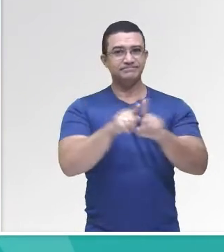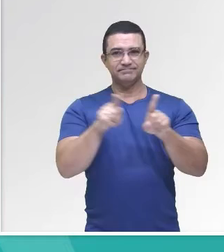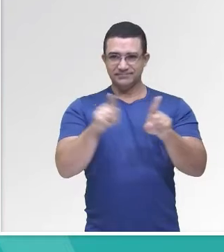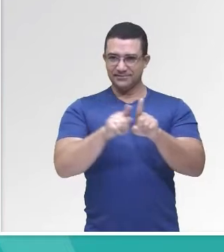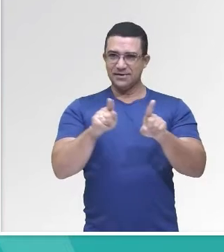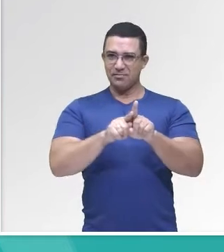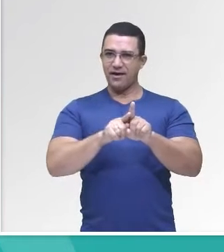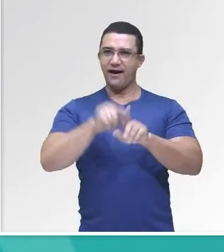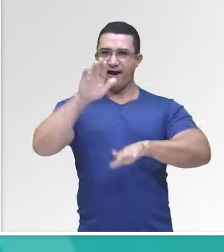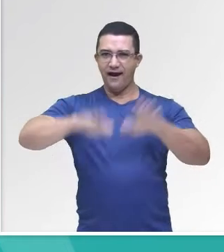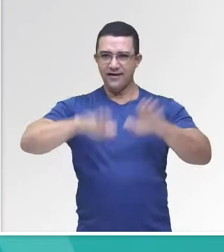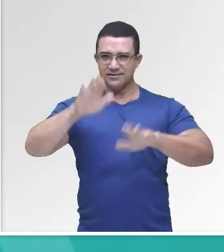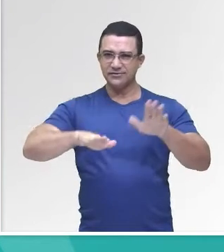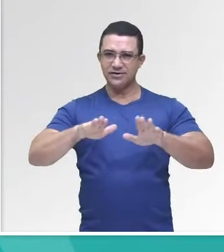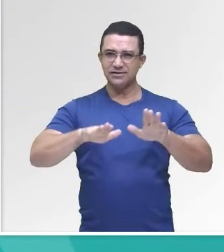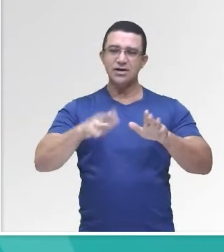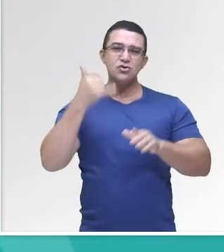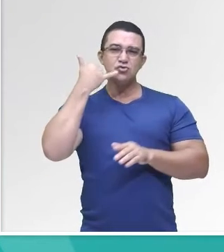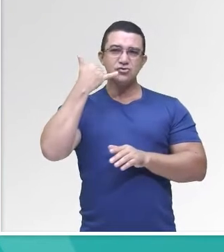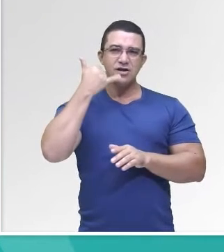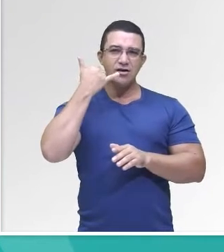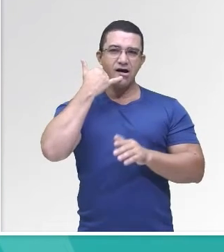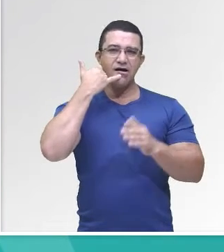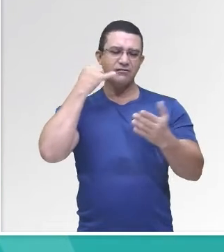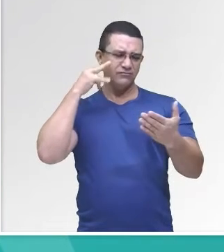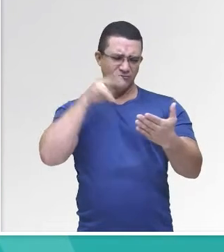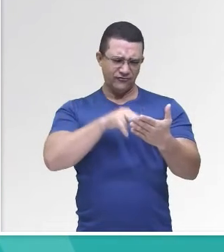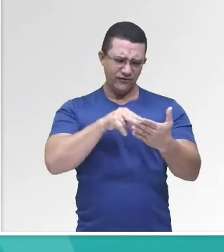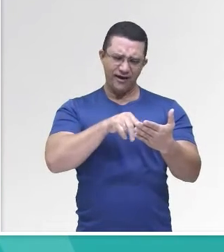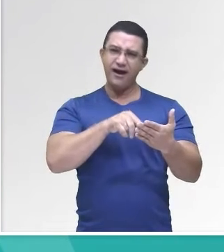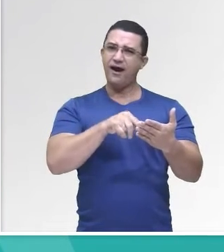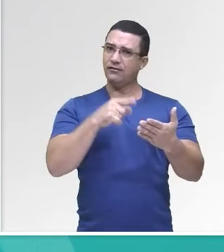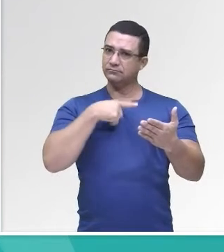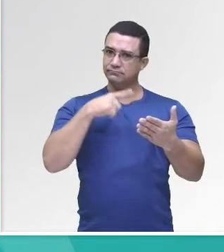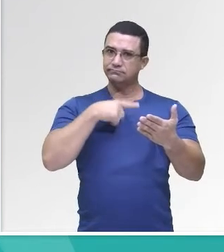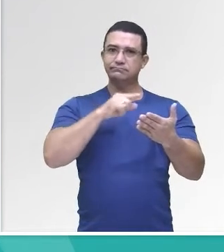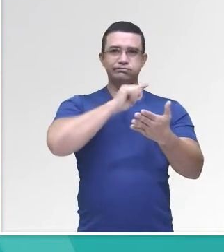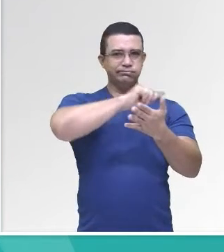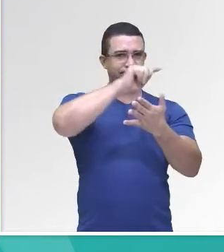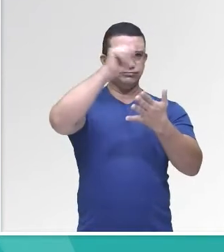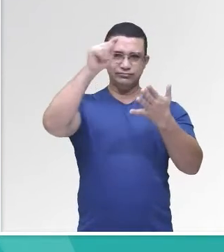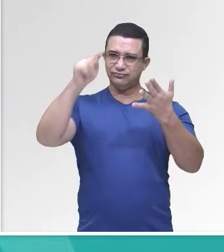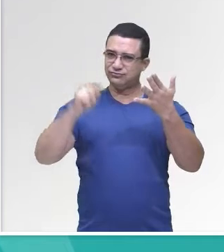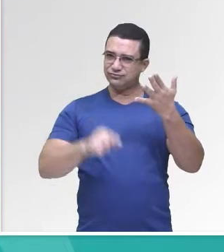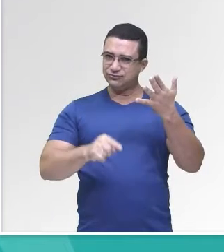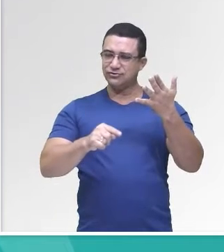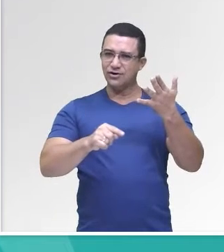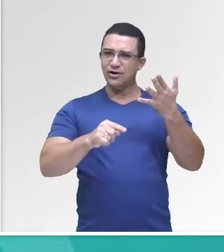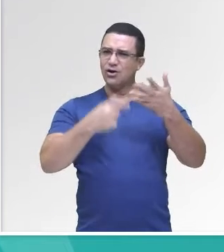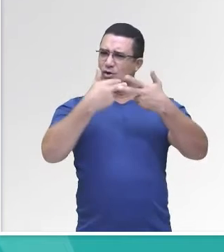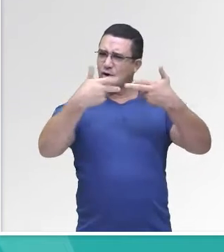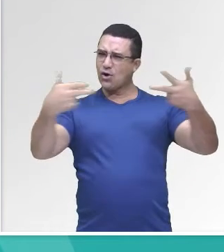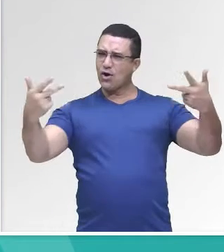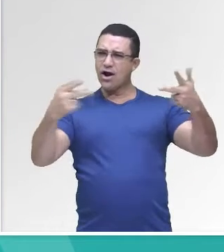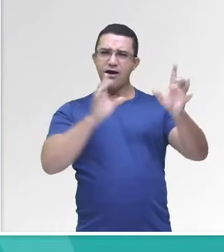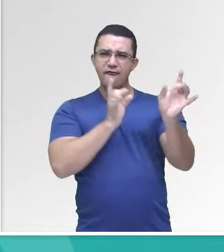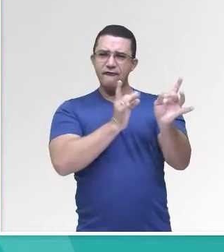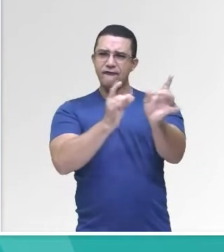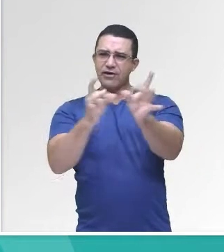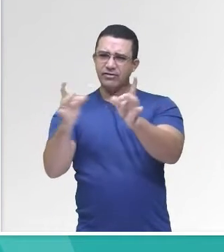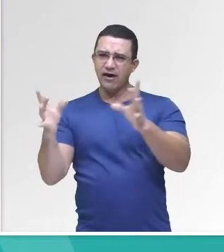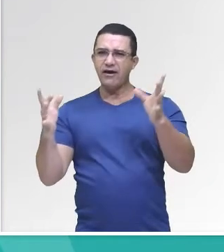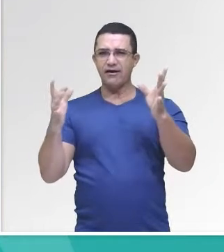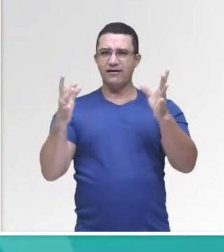também, quando a gente está no nosso celular, chove. A gente é cercado realmente por publicidade.